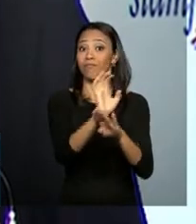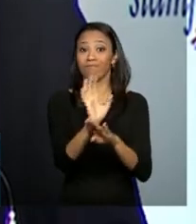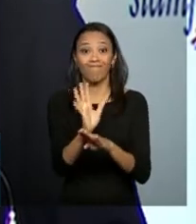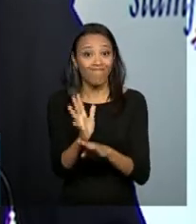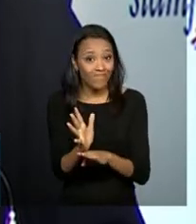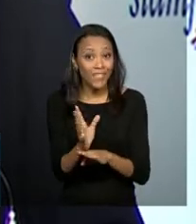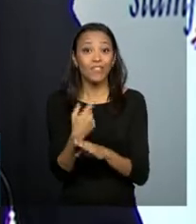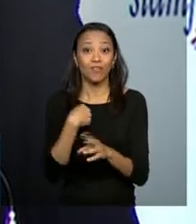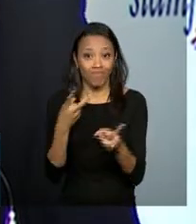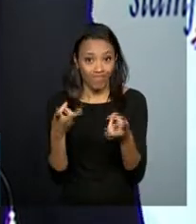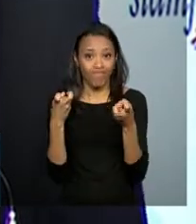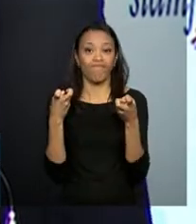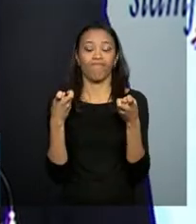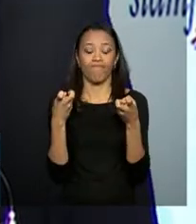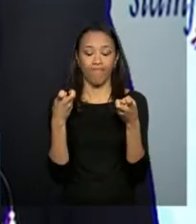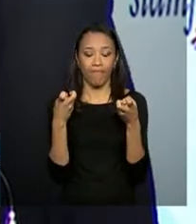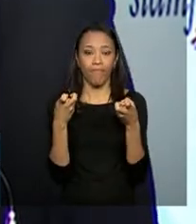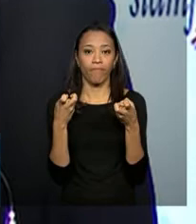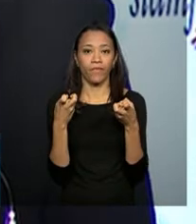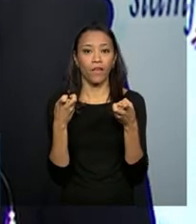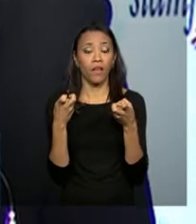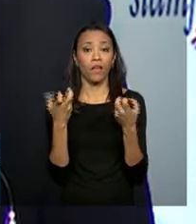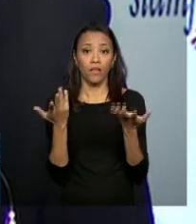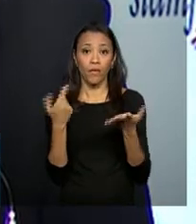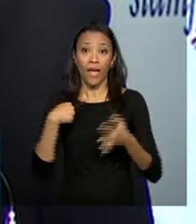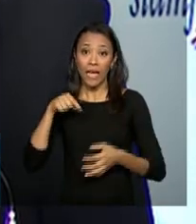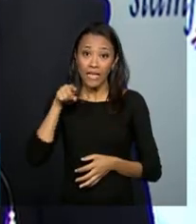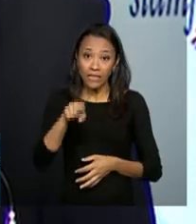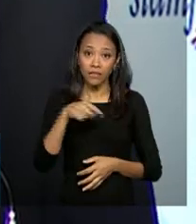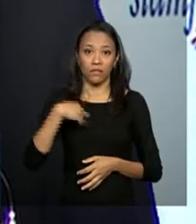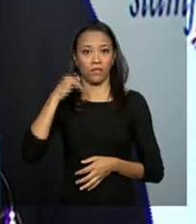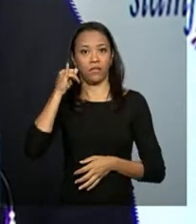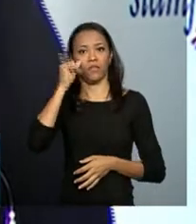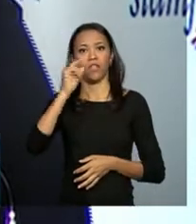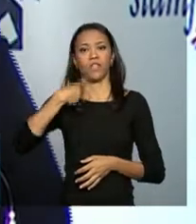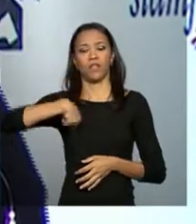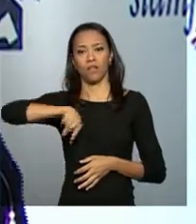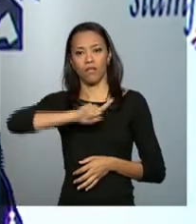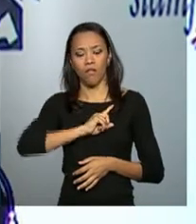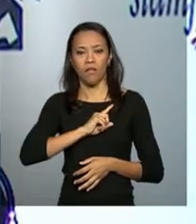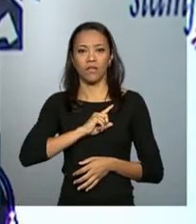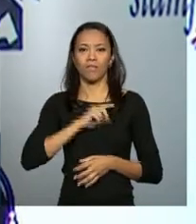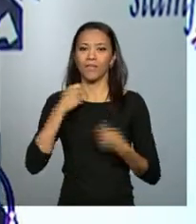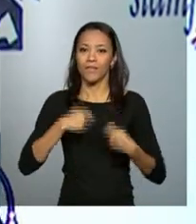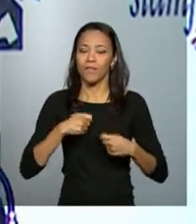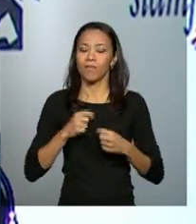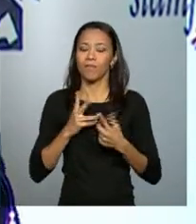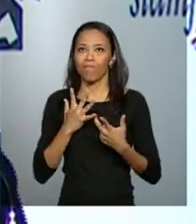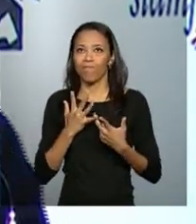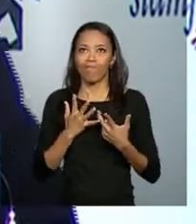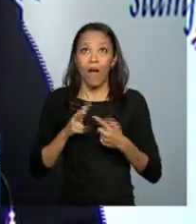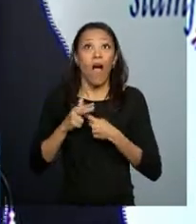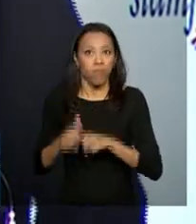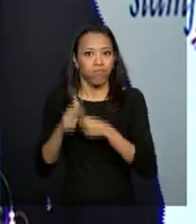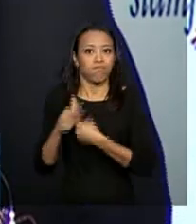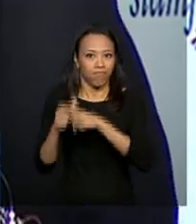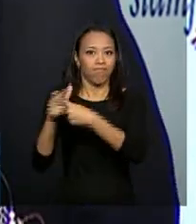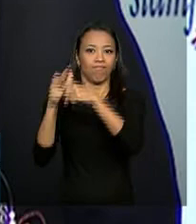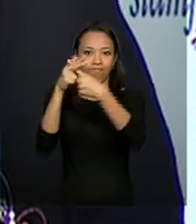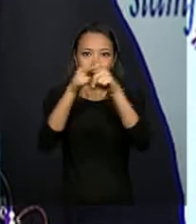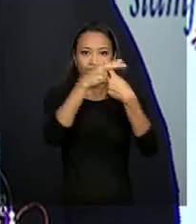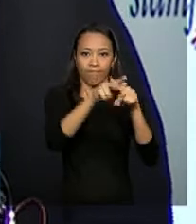absolutamente verificável. E é isso que impede que nós, sem fazer alguns ajustes e desonerações,